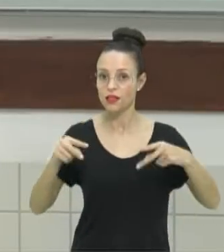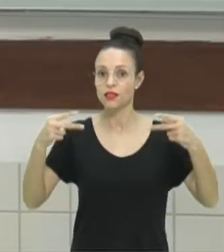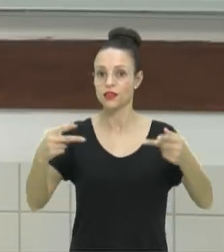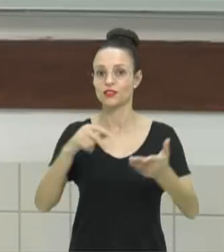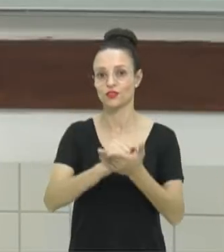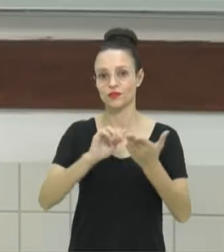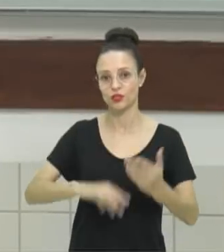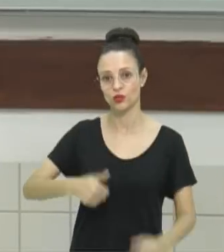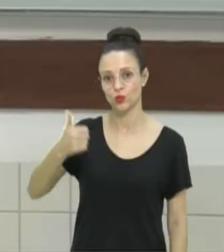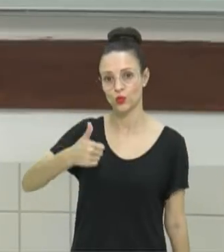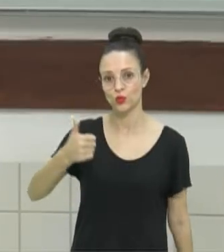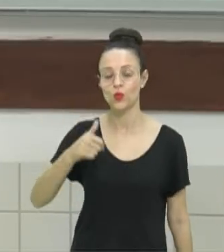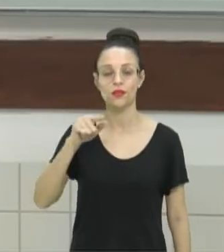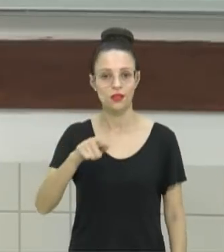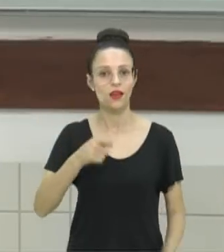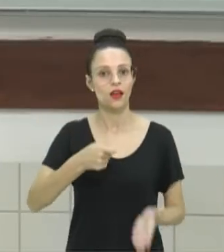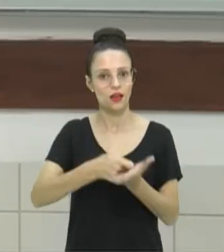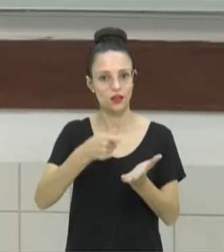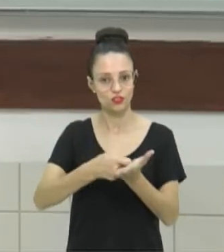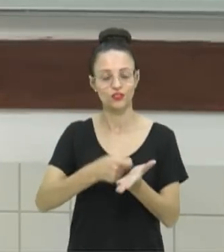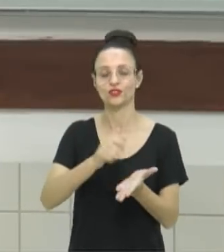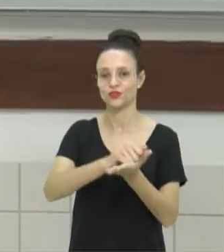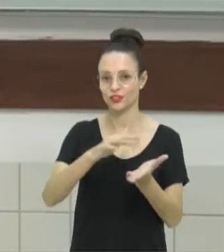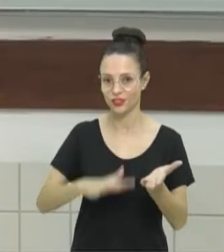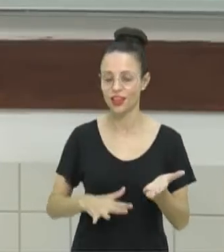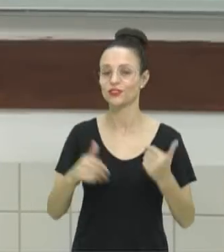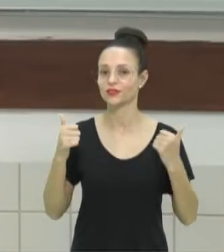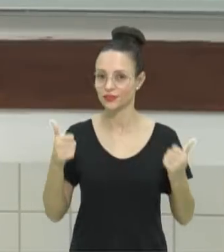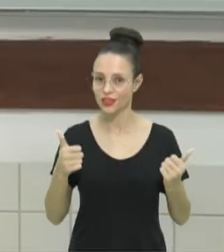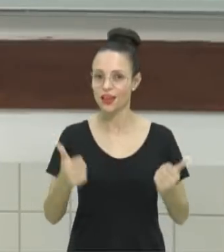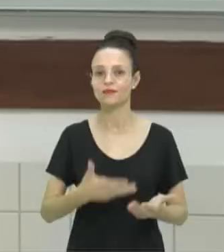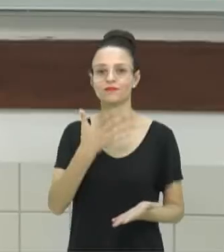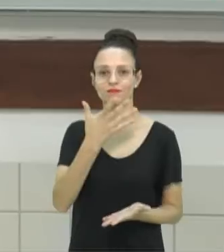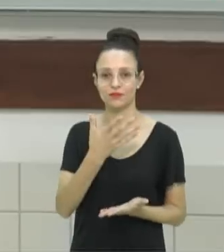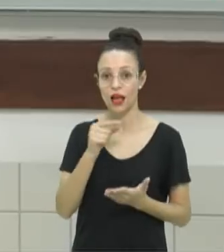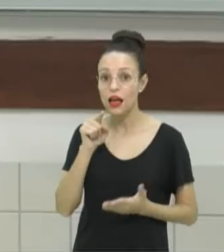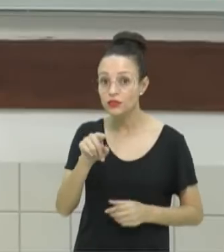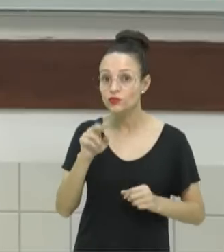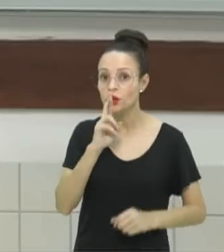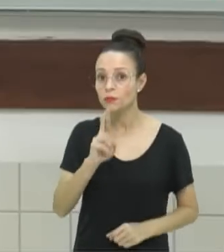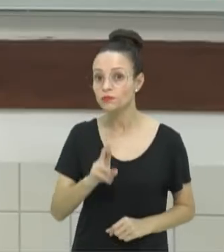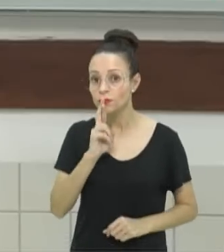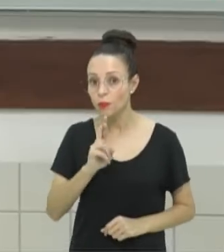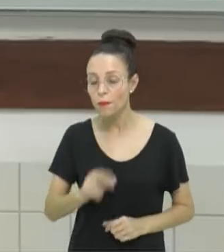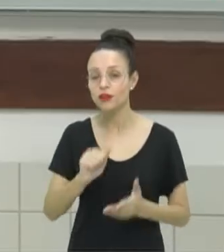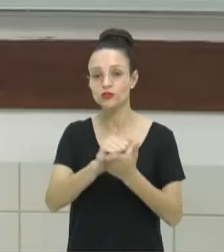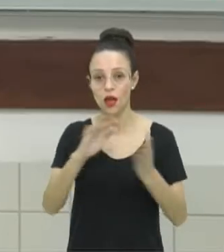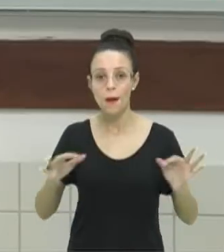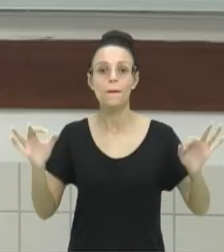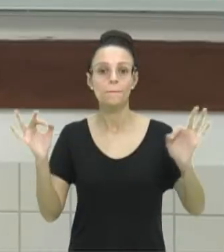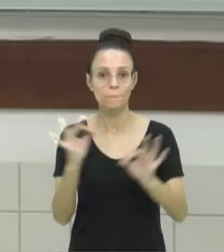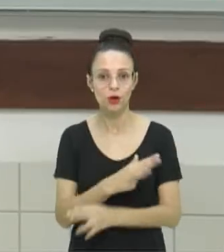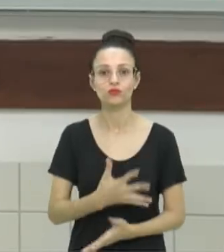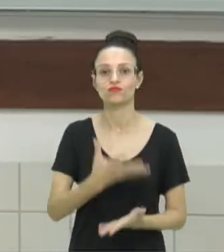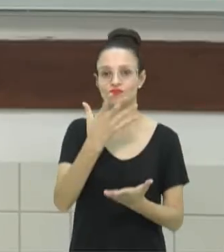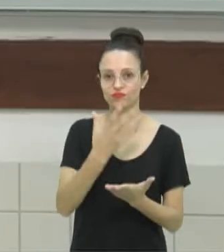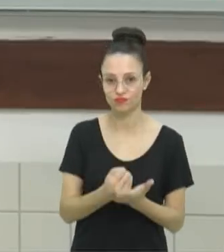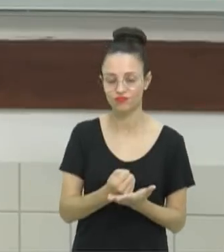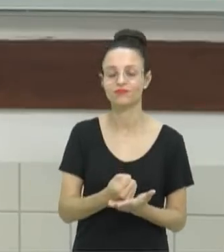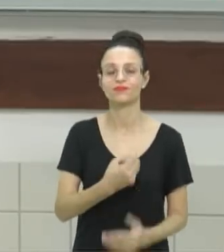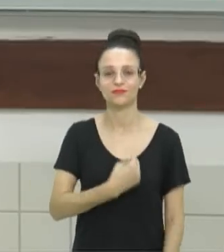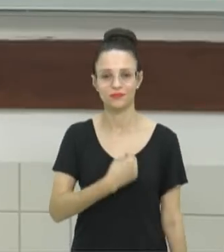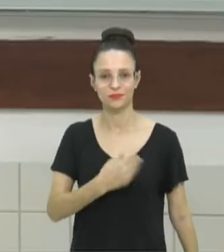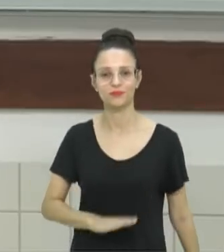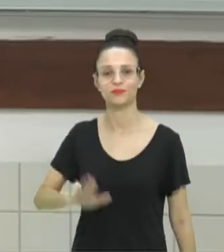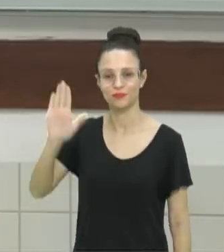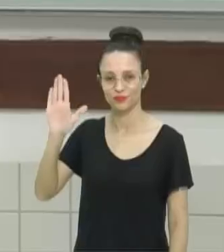primeiro exercício, lá na primeira atividade, tá? Para assim, a hora que você realizar a sua atividade, o ponto e a sua presença,